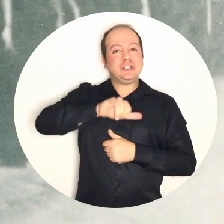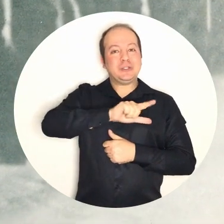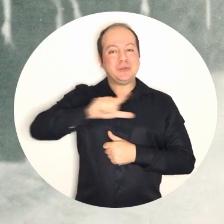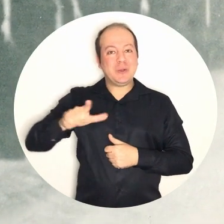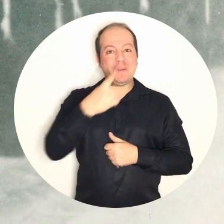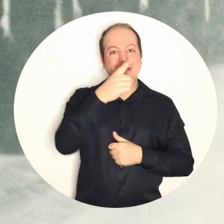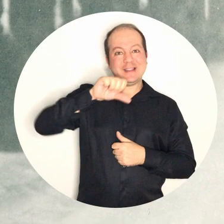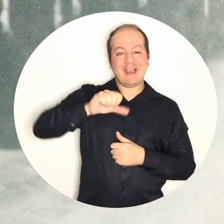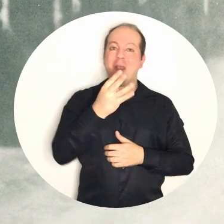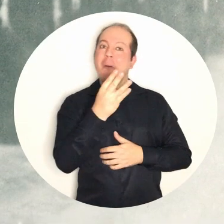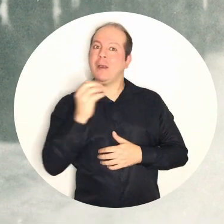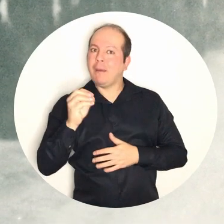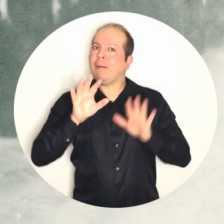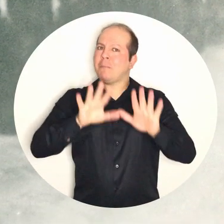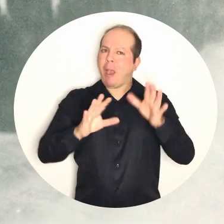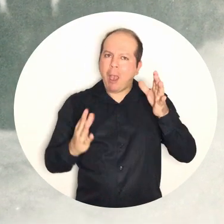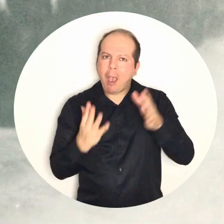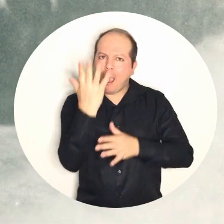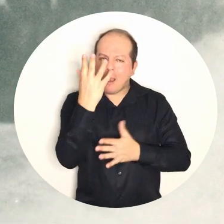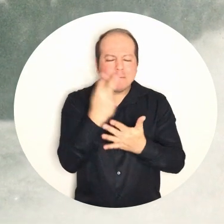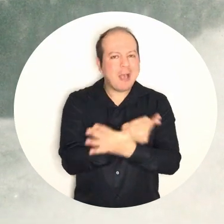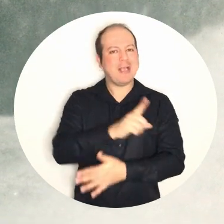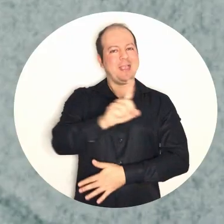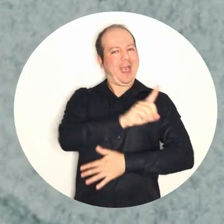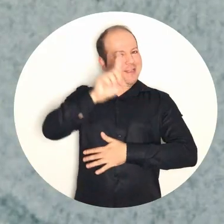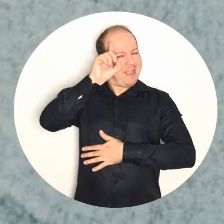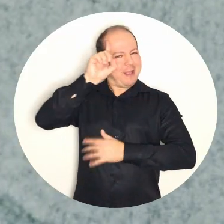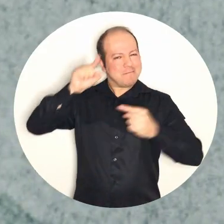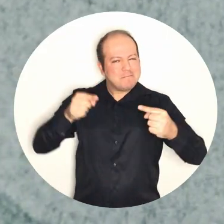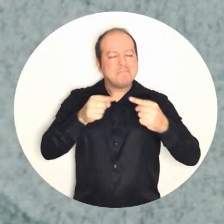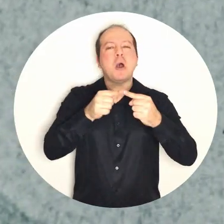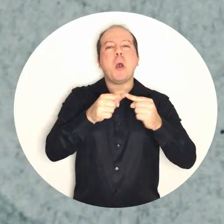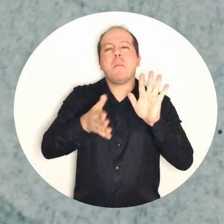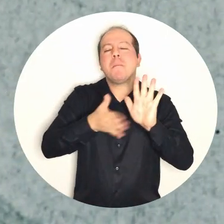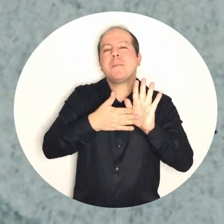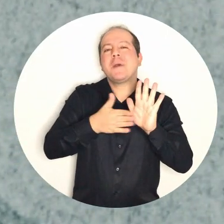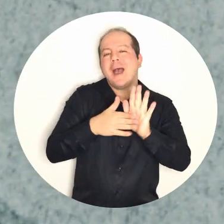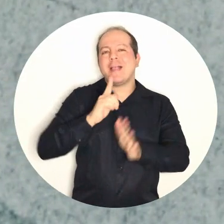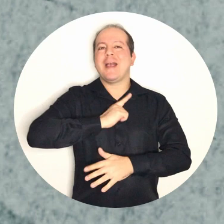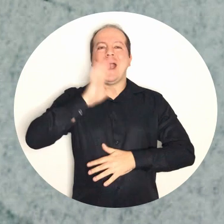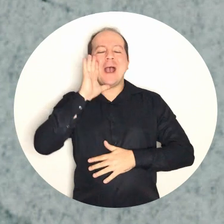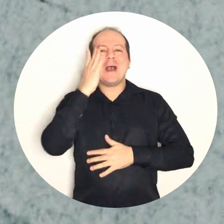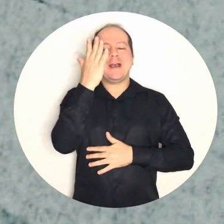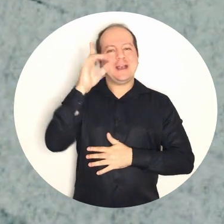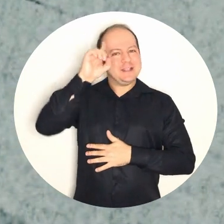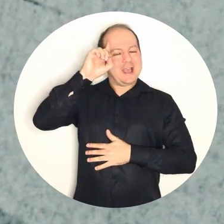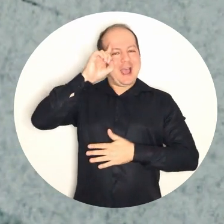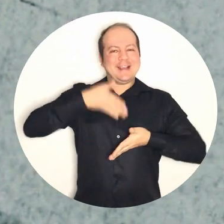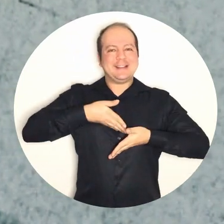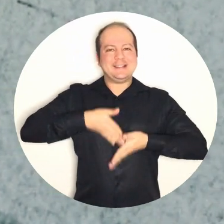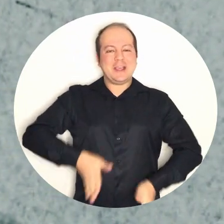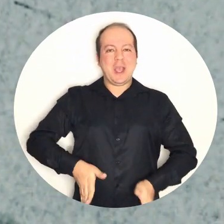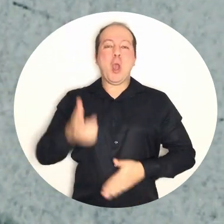de 1940. E não é por acaso. A data coincide propositalmente com o dia